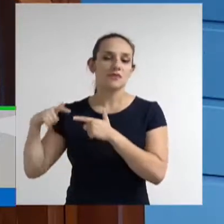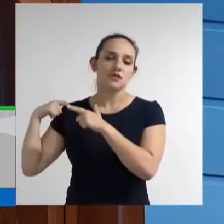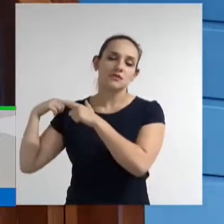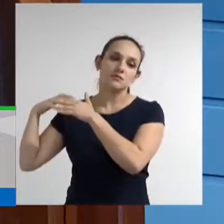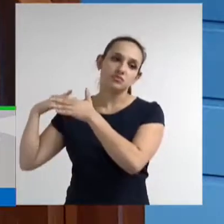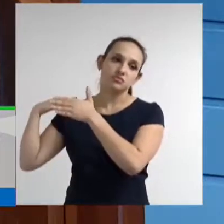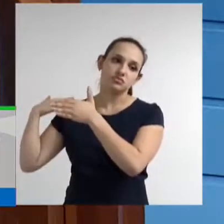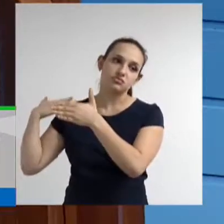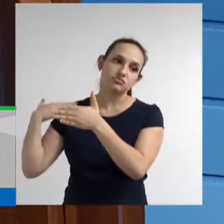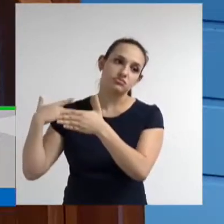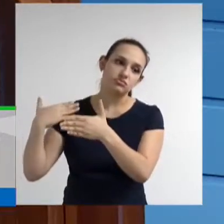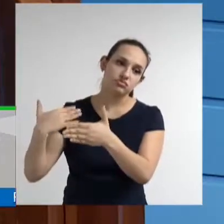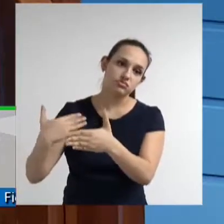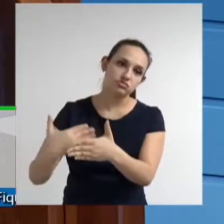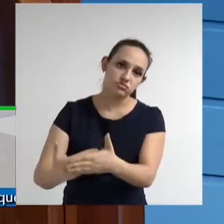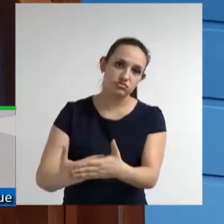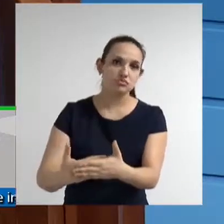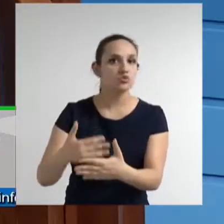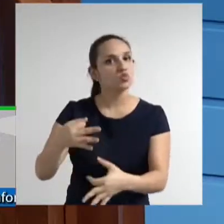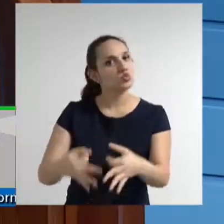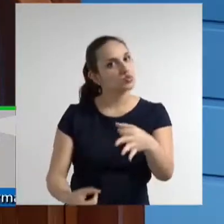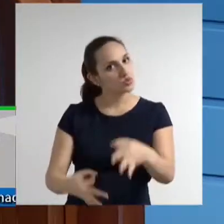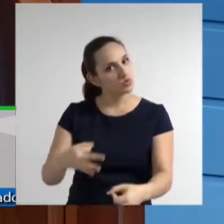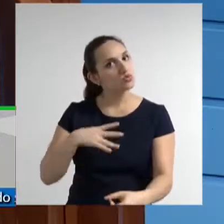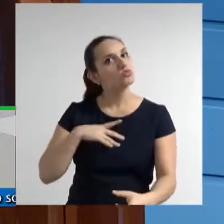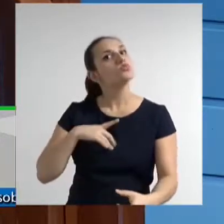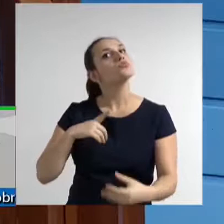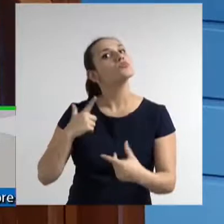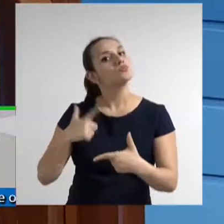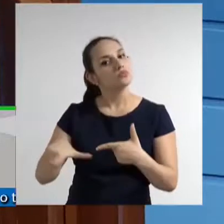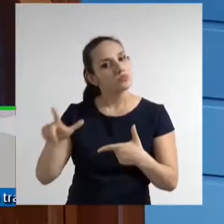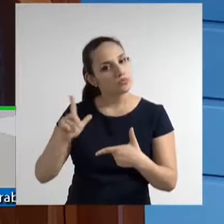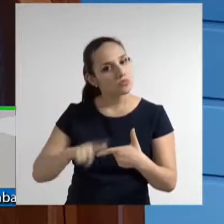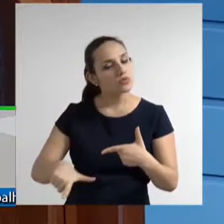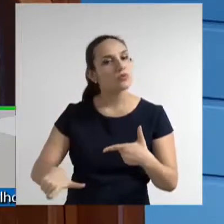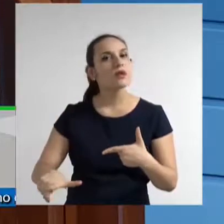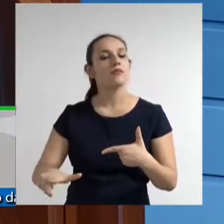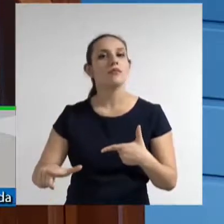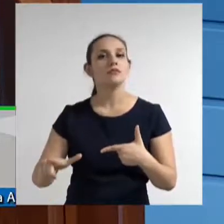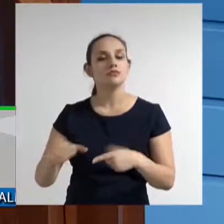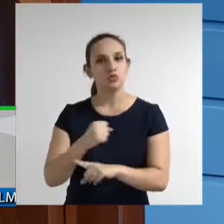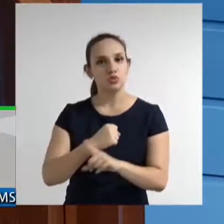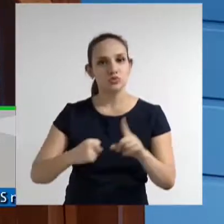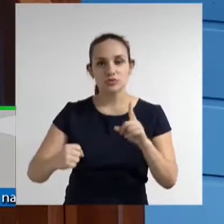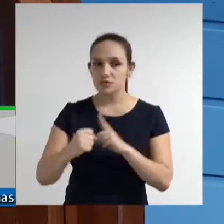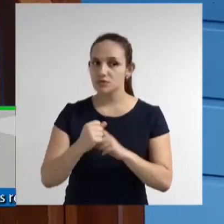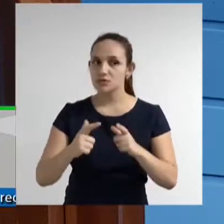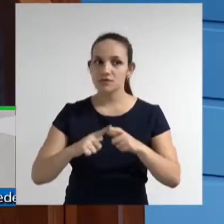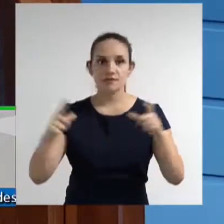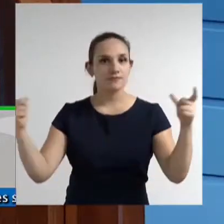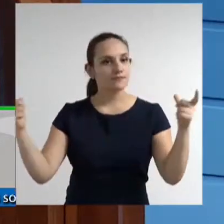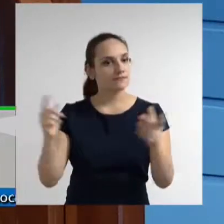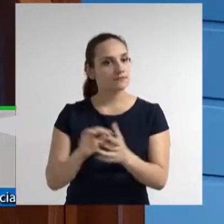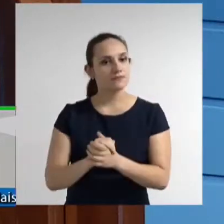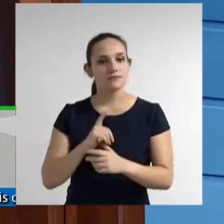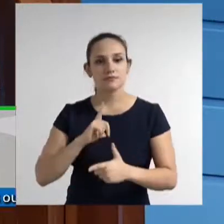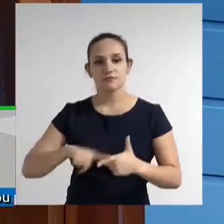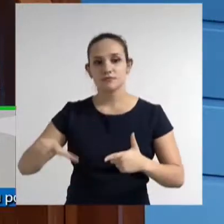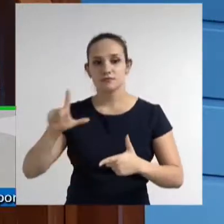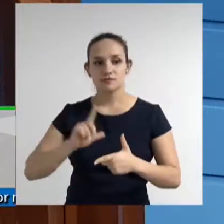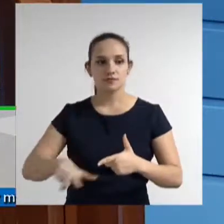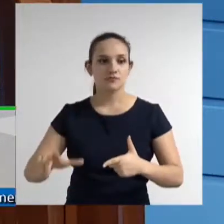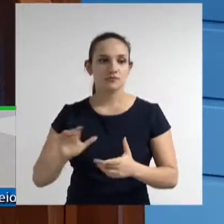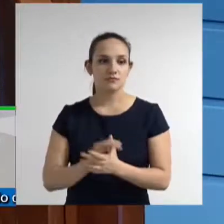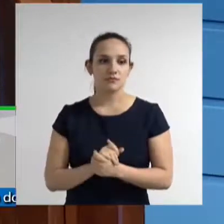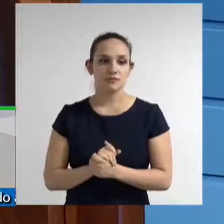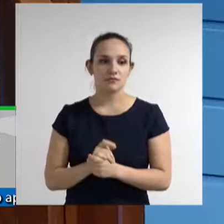essa situação aí, ela tem um impacto social sem tamanho. Tem um impacto social ambiental, tem um impacto